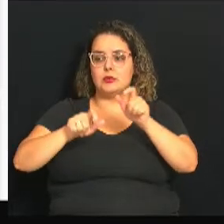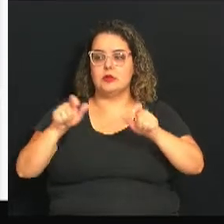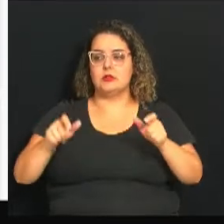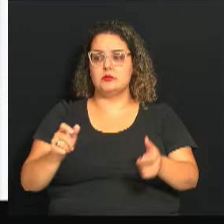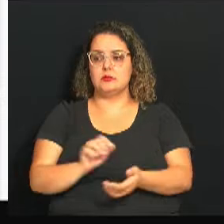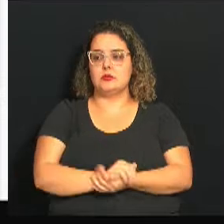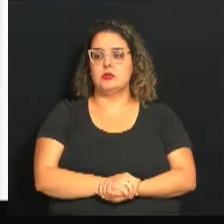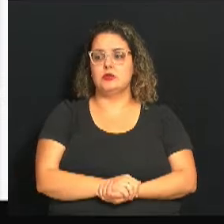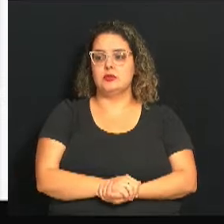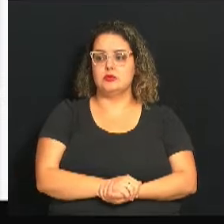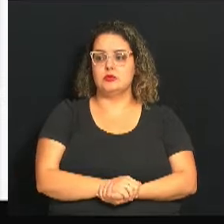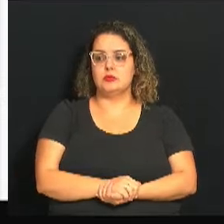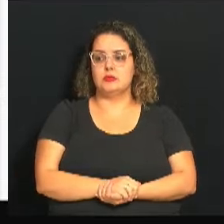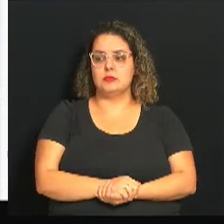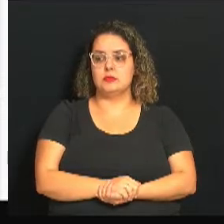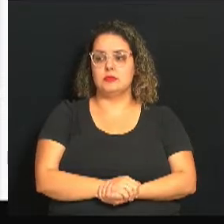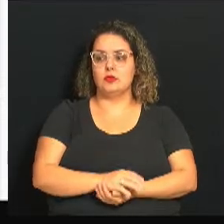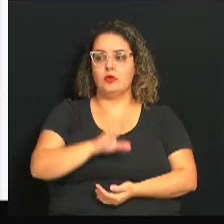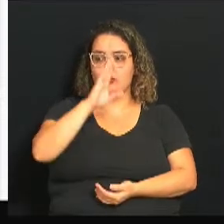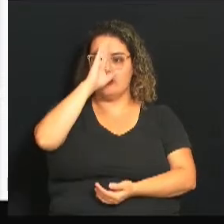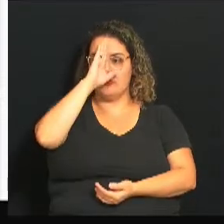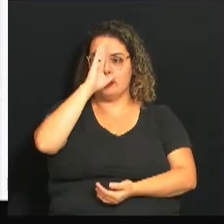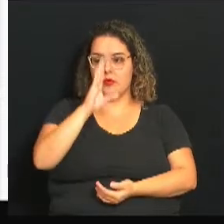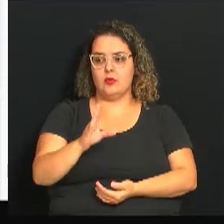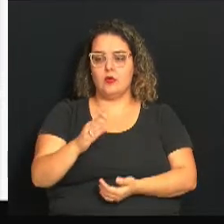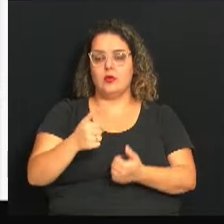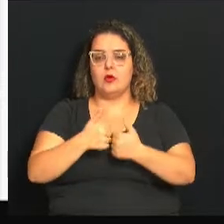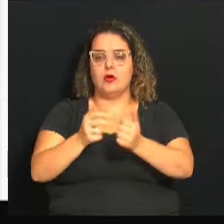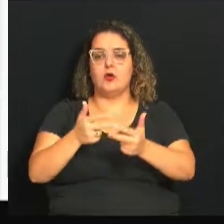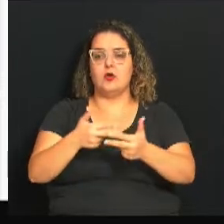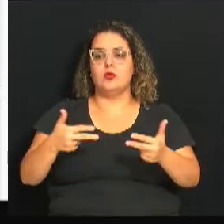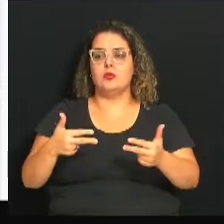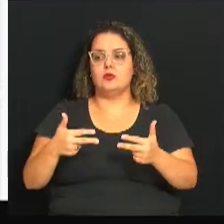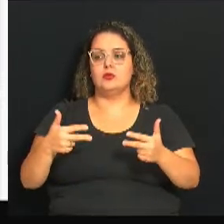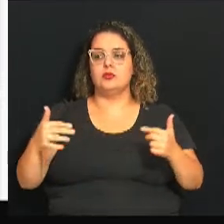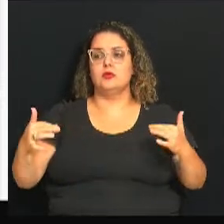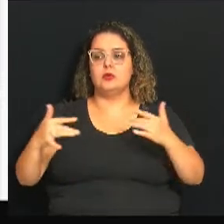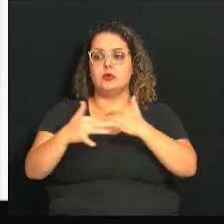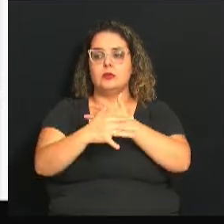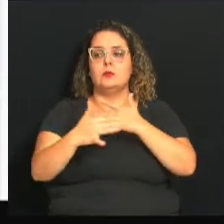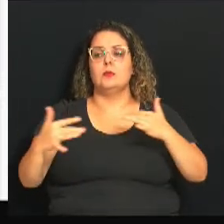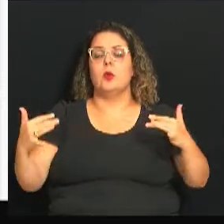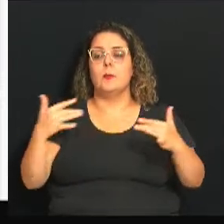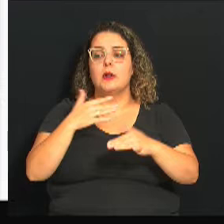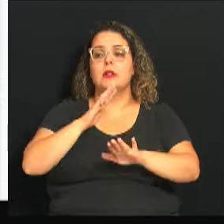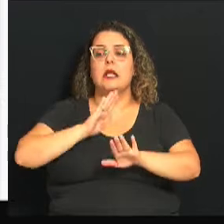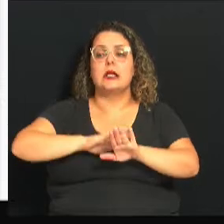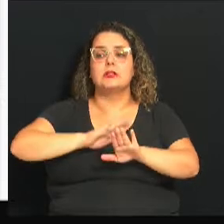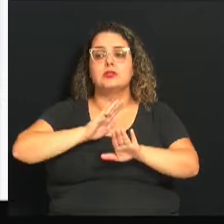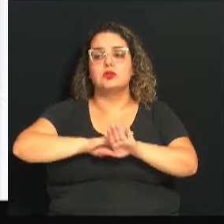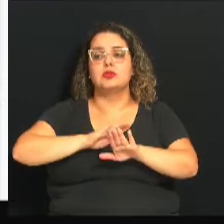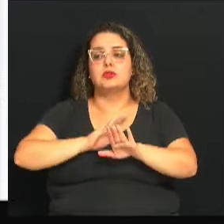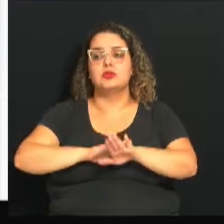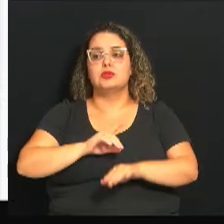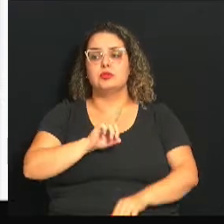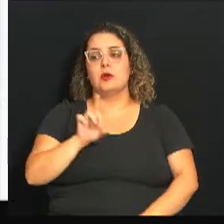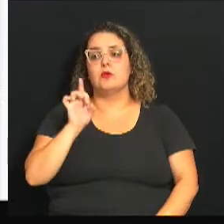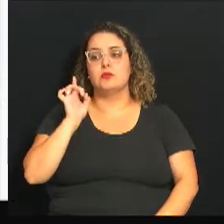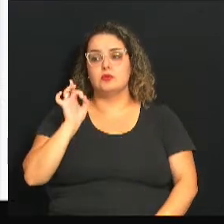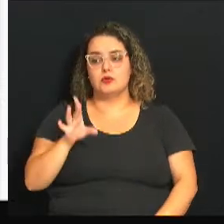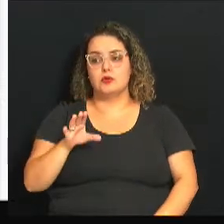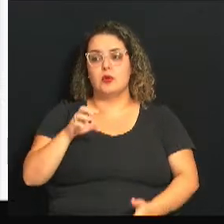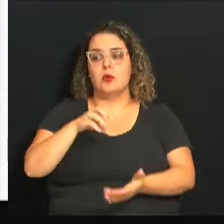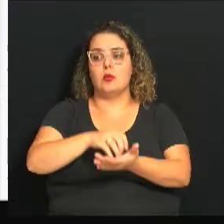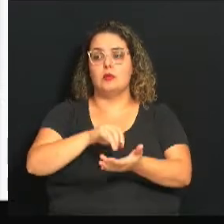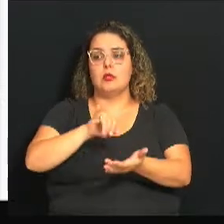aí a gente tem que priorizar o transporte coletivo e mobilidades ativas, que a gente traga não só uma cidade para